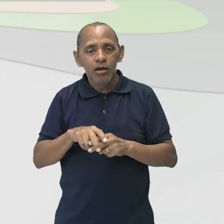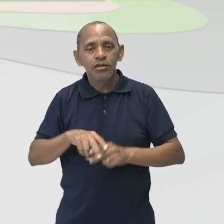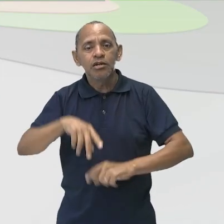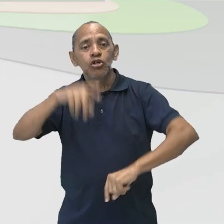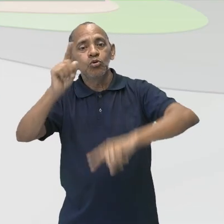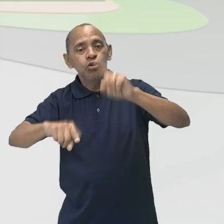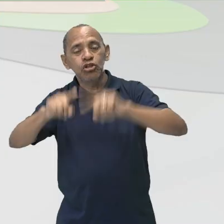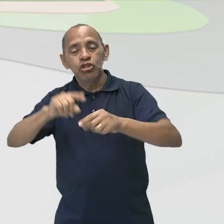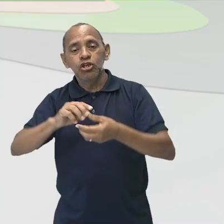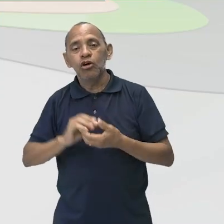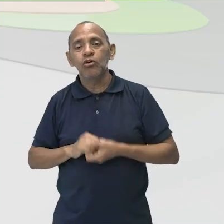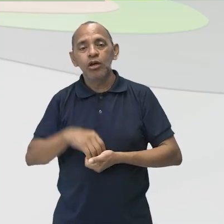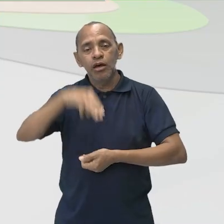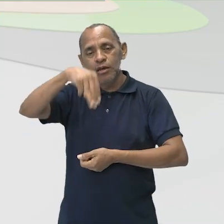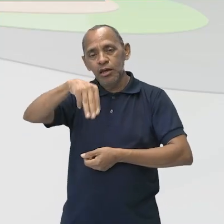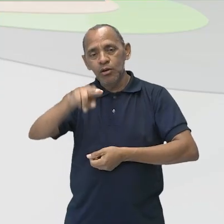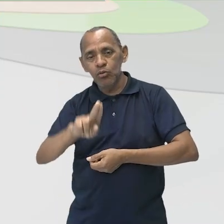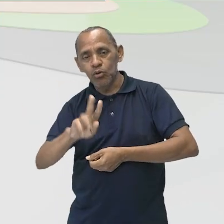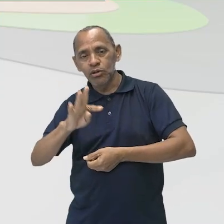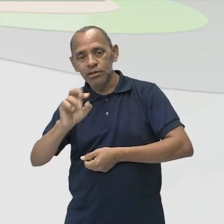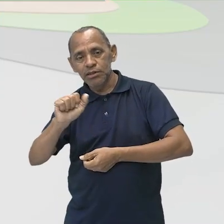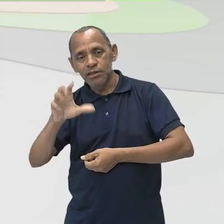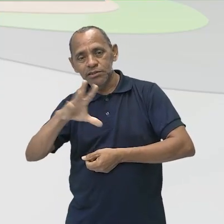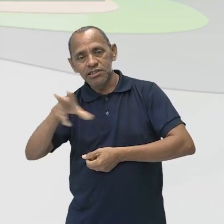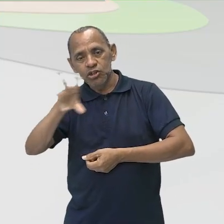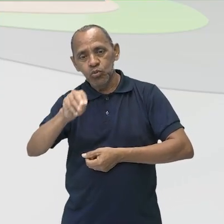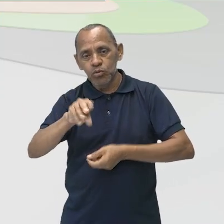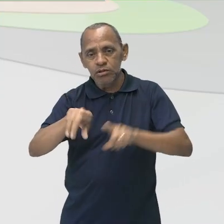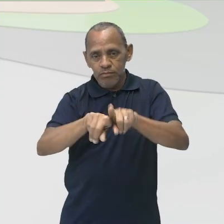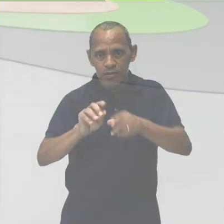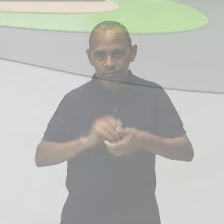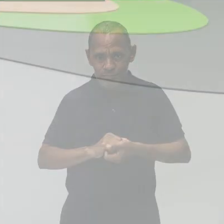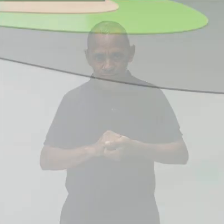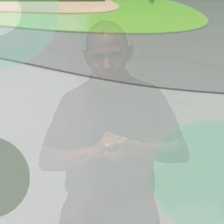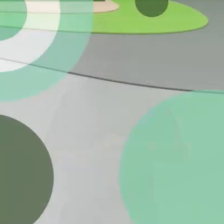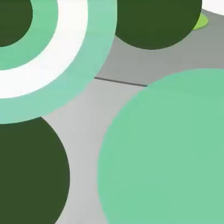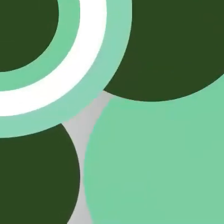variações é por causa de um mecanismo chamado de mutação.